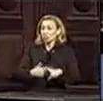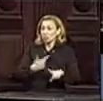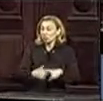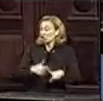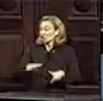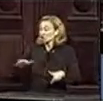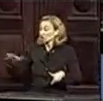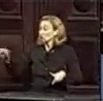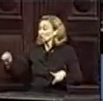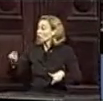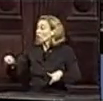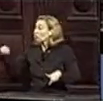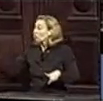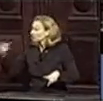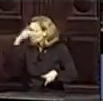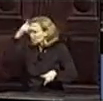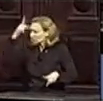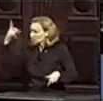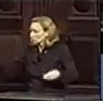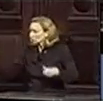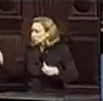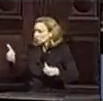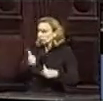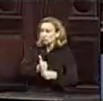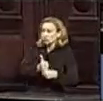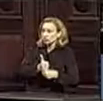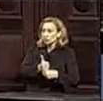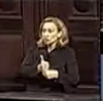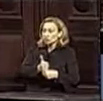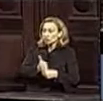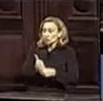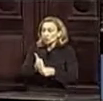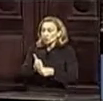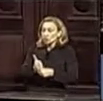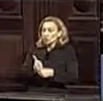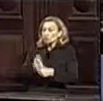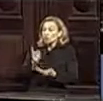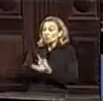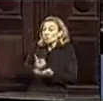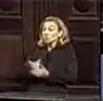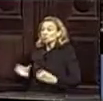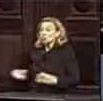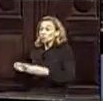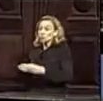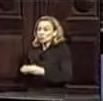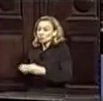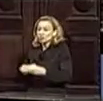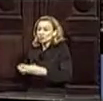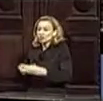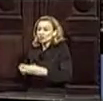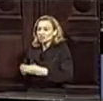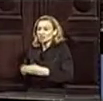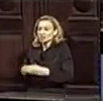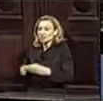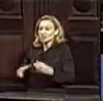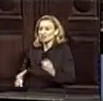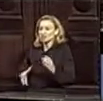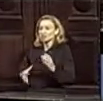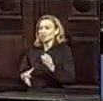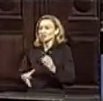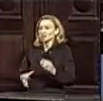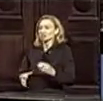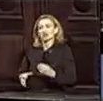inativo, simplesmente porque é da mesma turma de formação do secretário da Segurança Pública, chega a ser